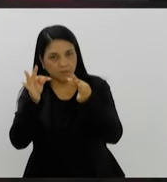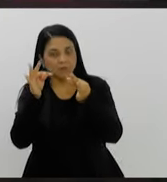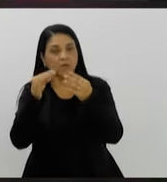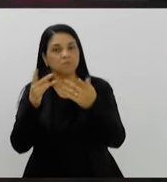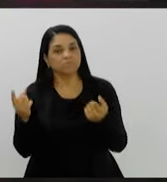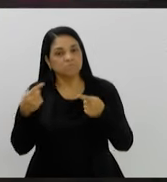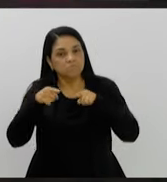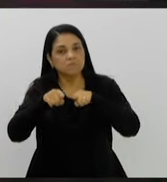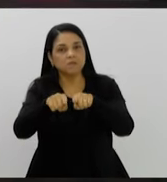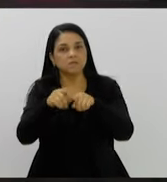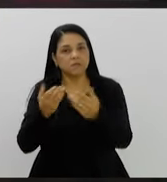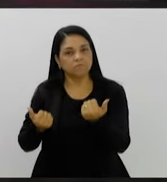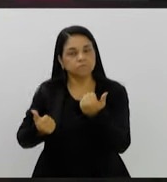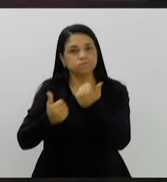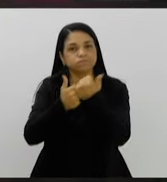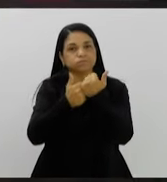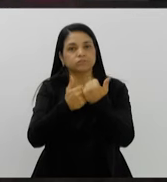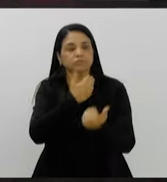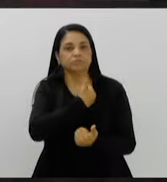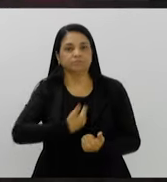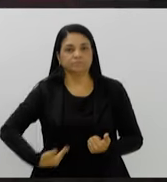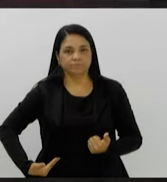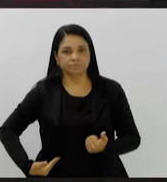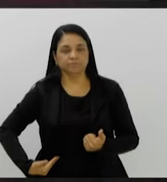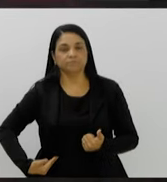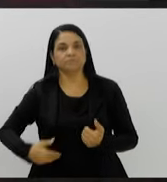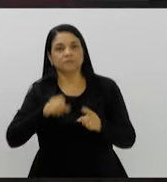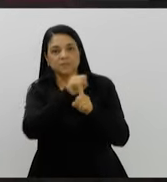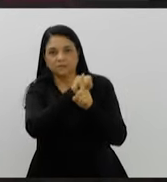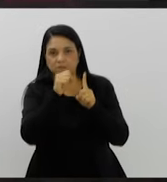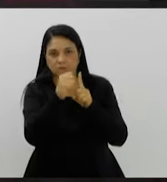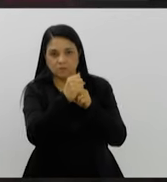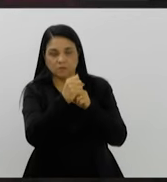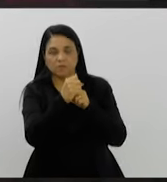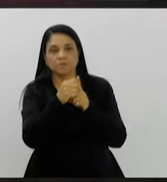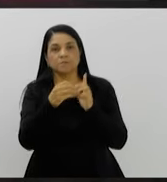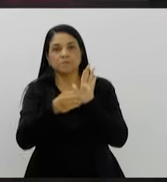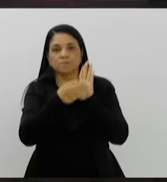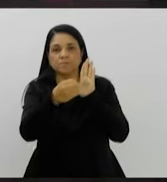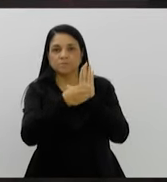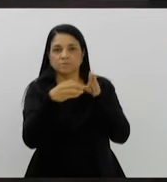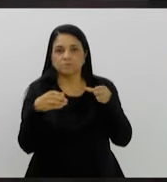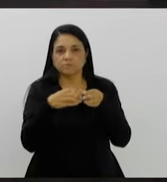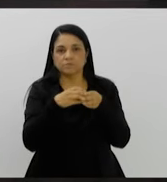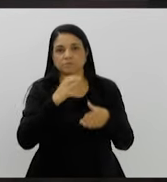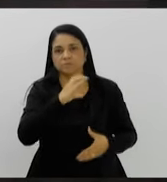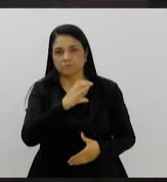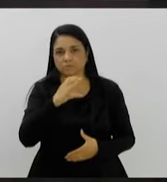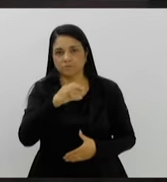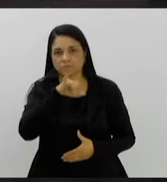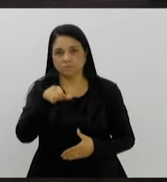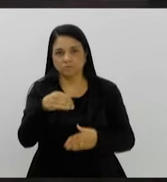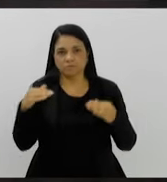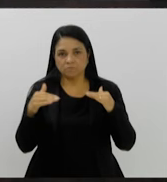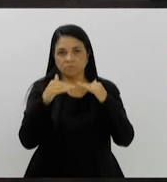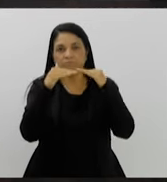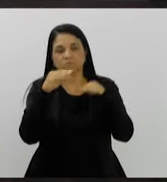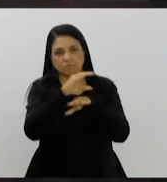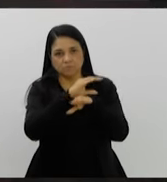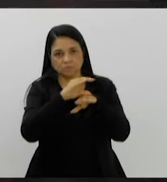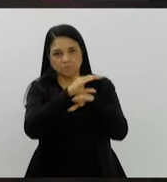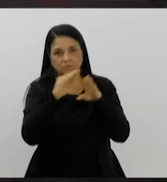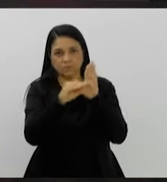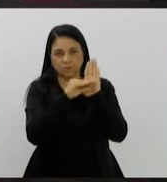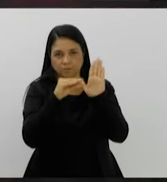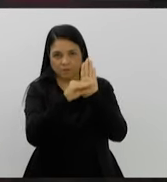cooperação com a rede pública de assistência social pareceres das comissões Constituição e justiça pela constitucionalidade com